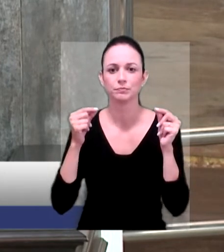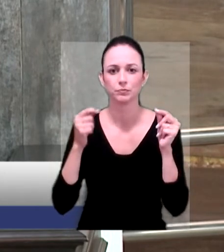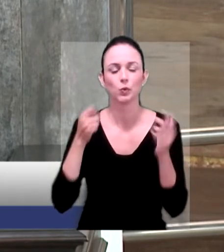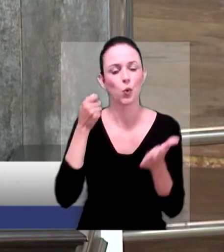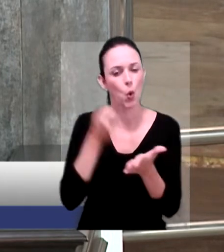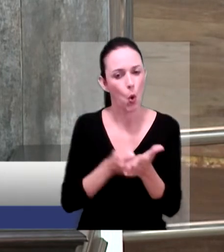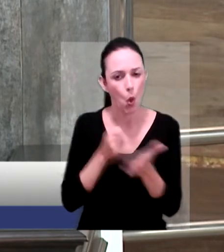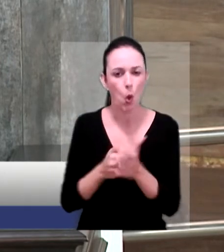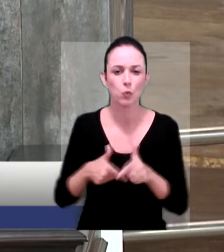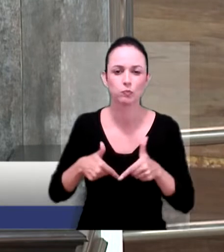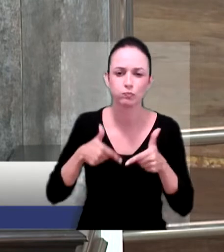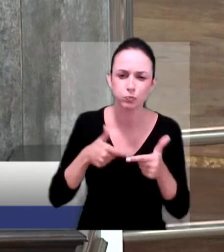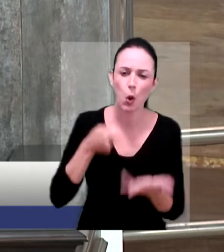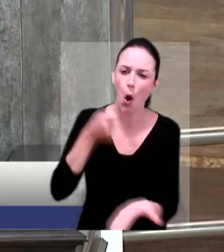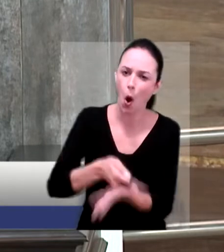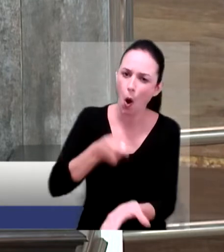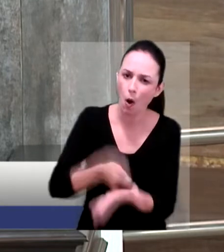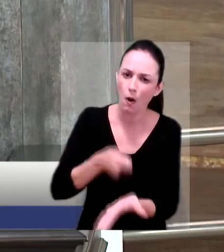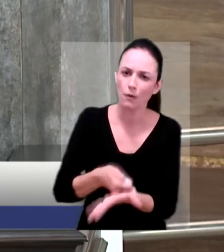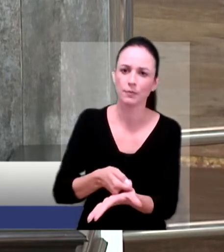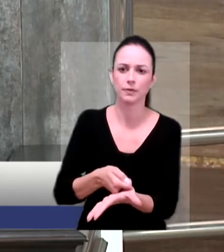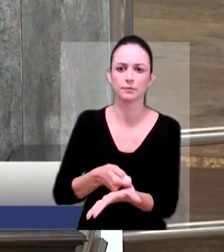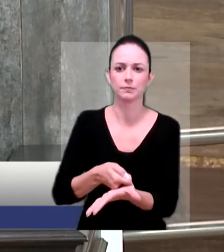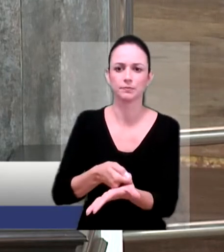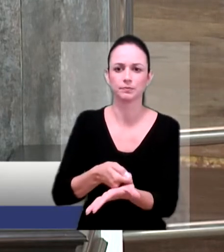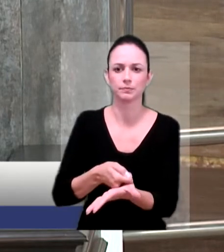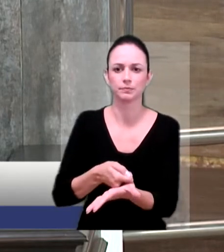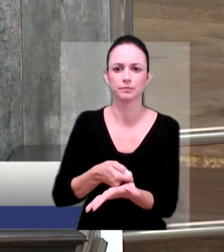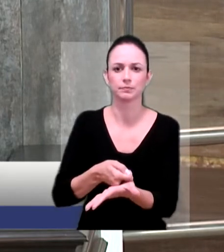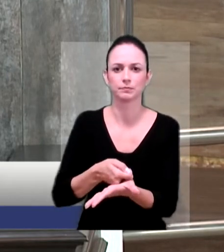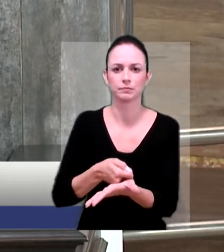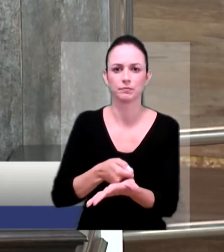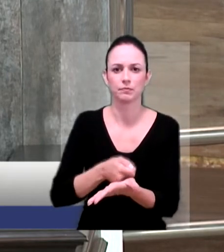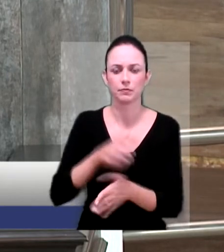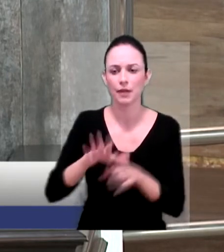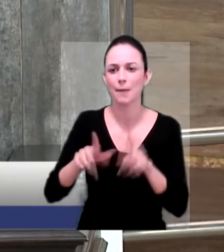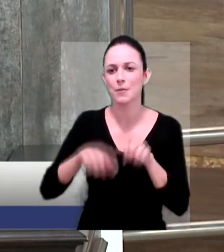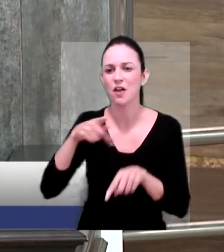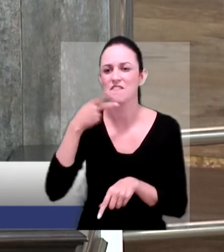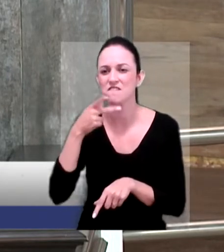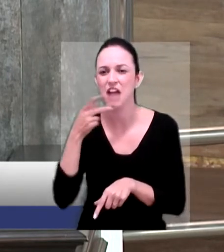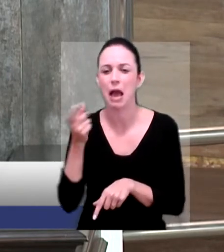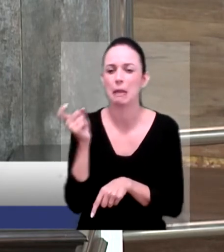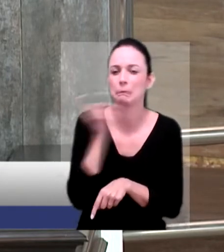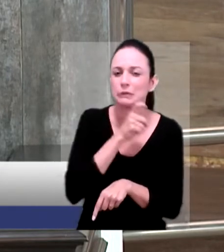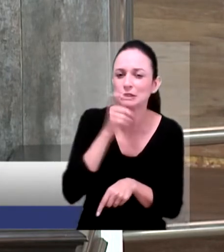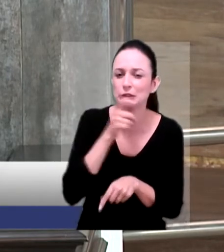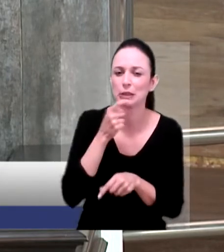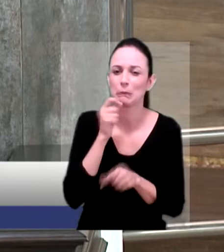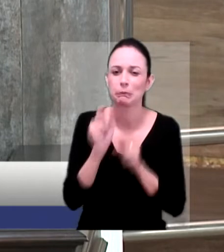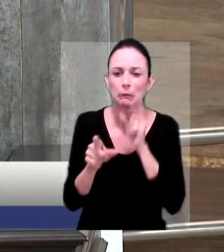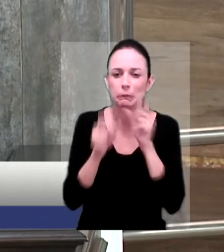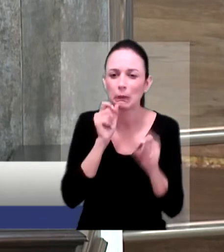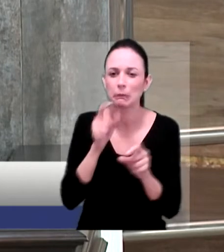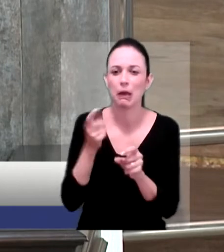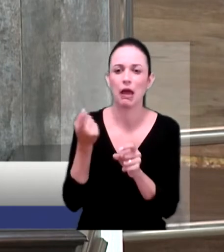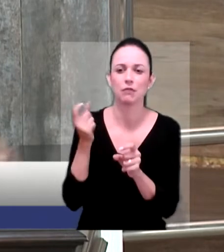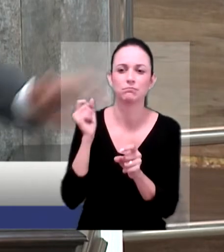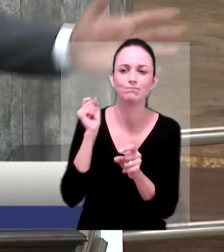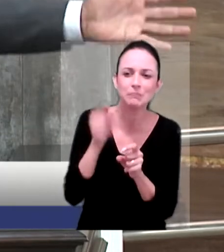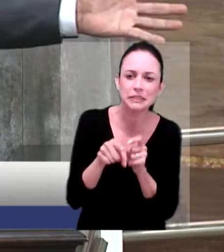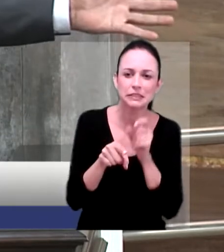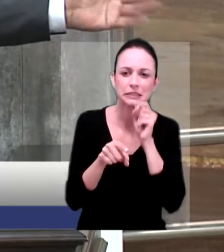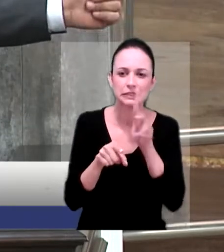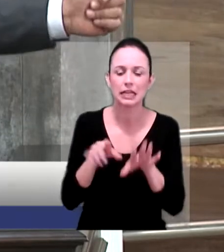cobra. Tem alguns que falam algumas bobagens, mentiras, que denigrem, até mesmo na campanha que nós